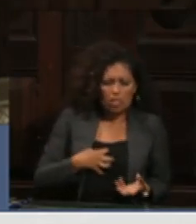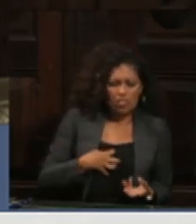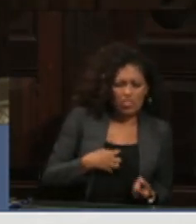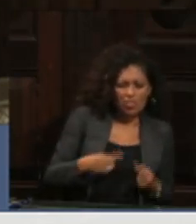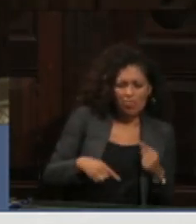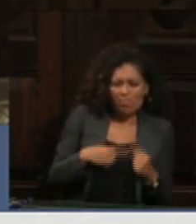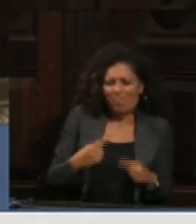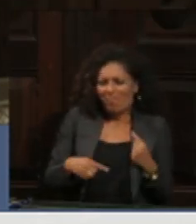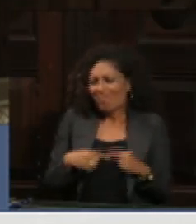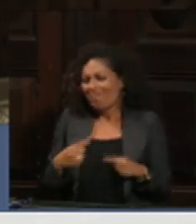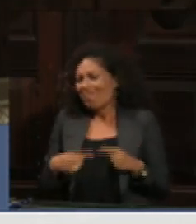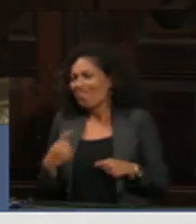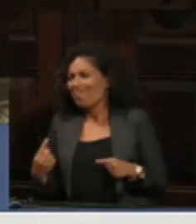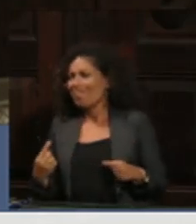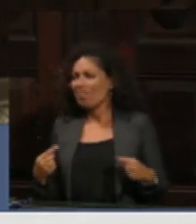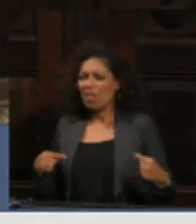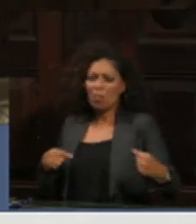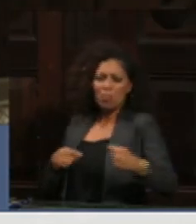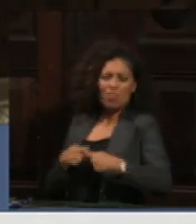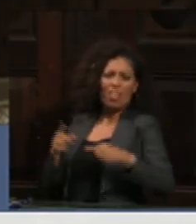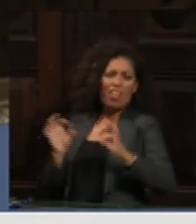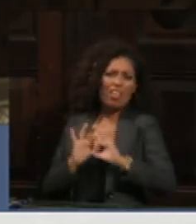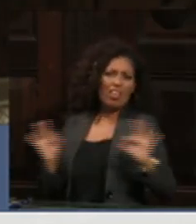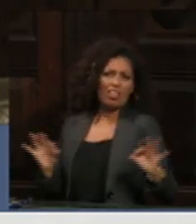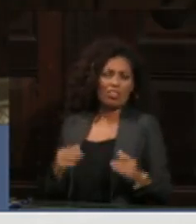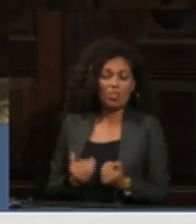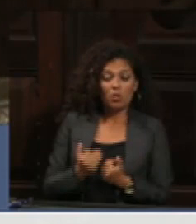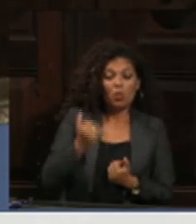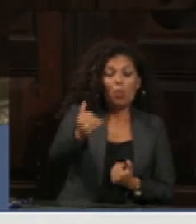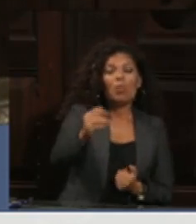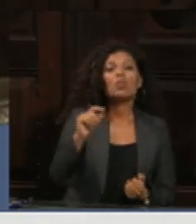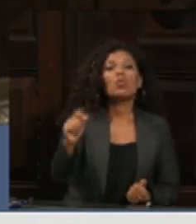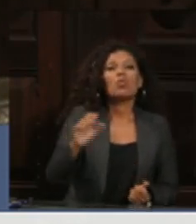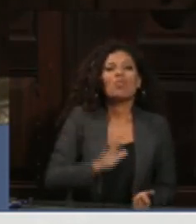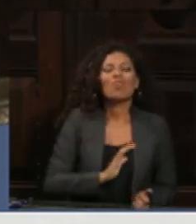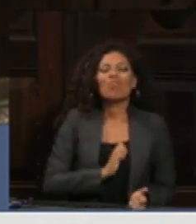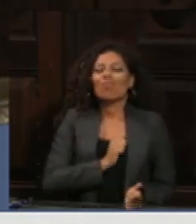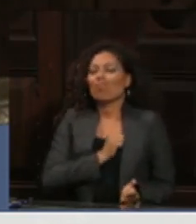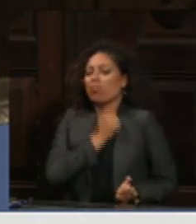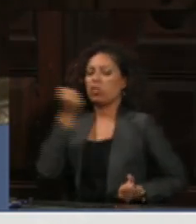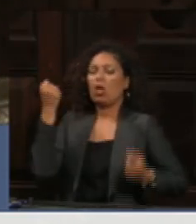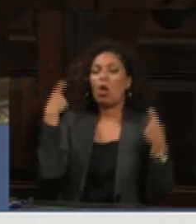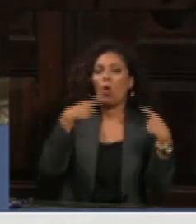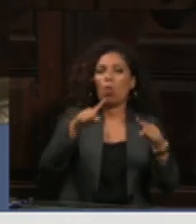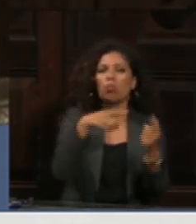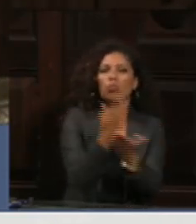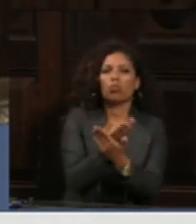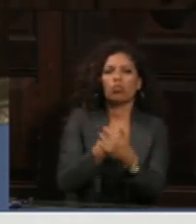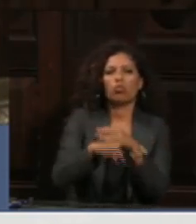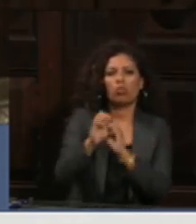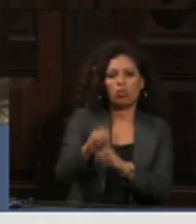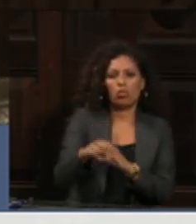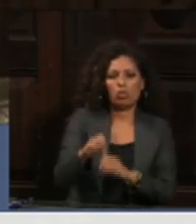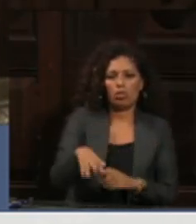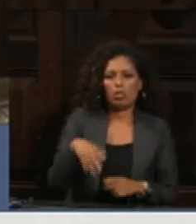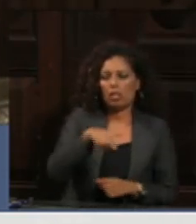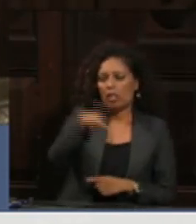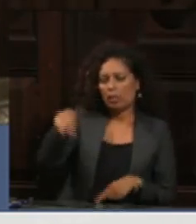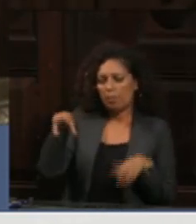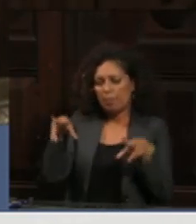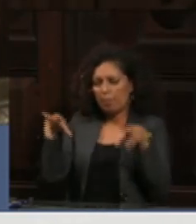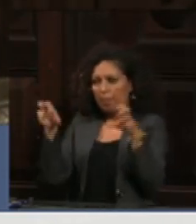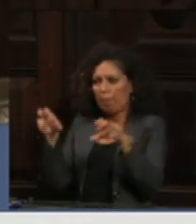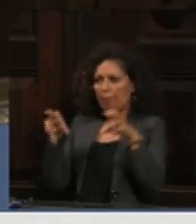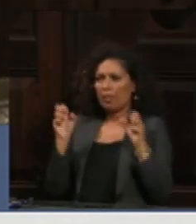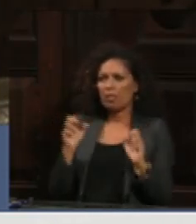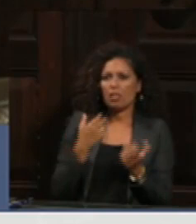local, que começa um ódio pela escola. É por perceber que a escola